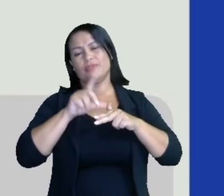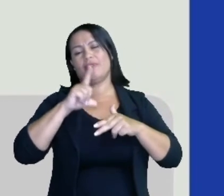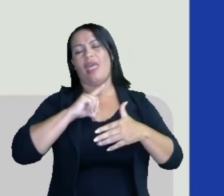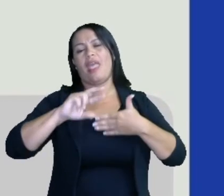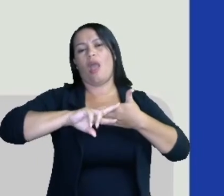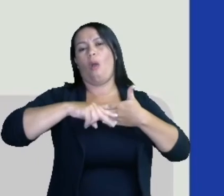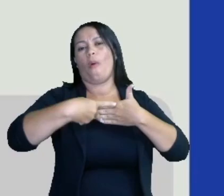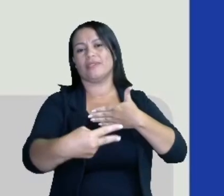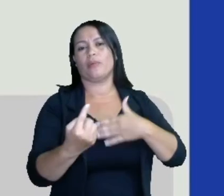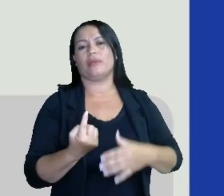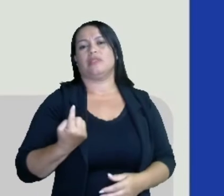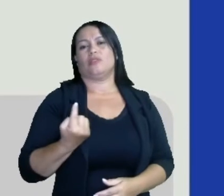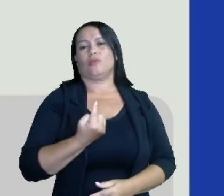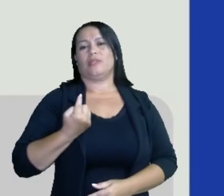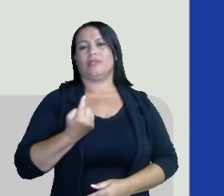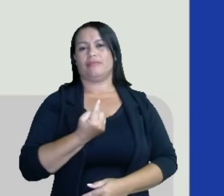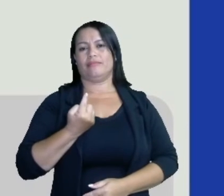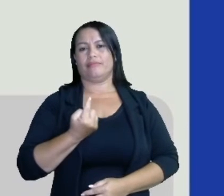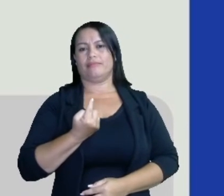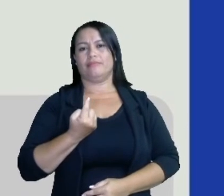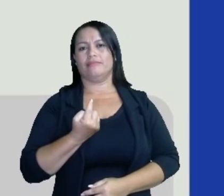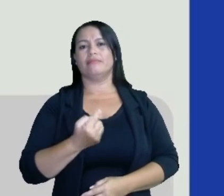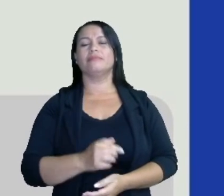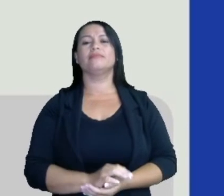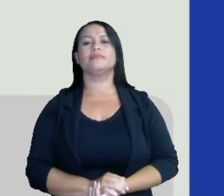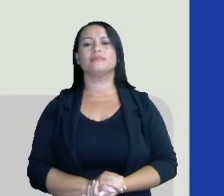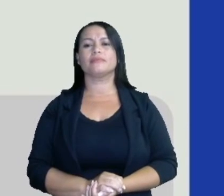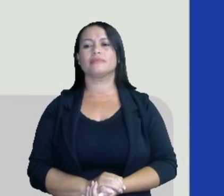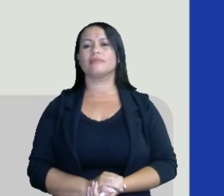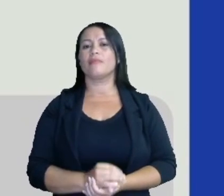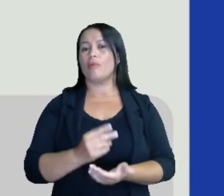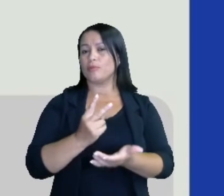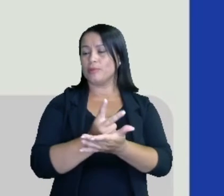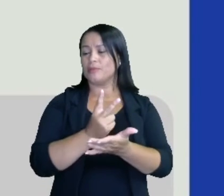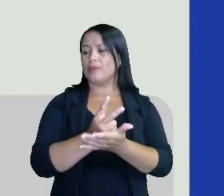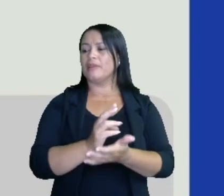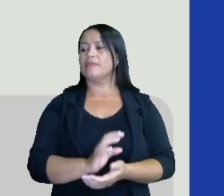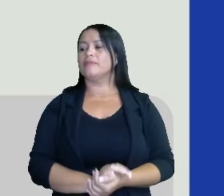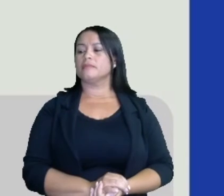é essa: solidão. Vamos continuar.